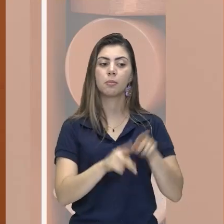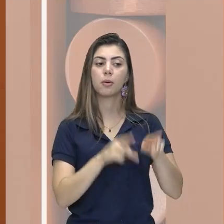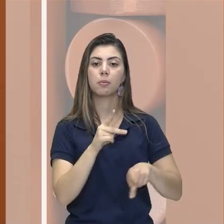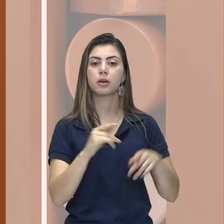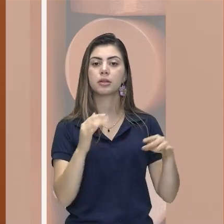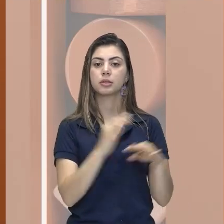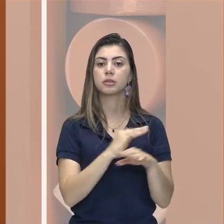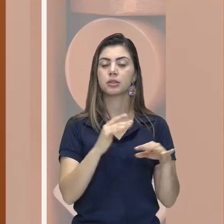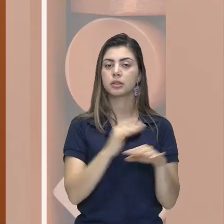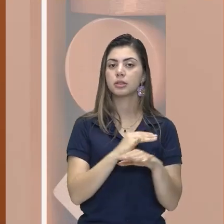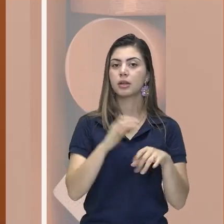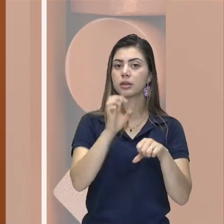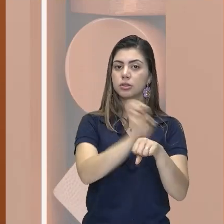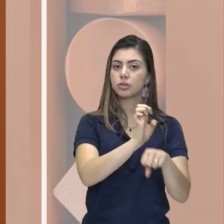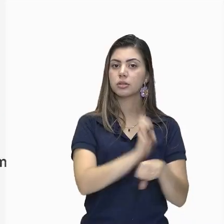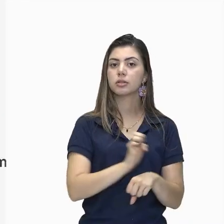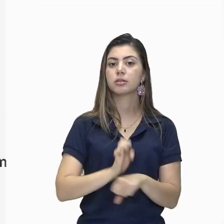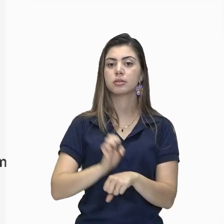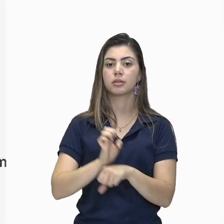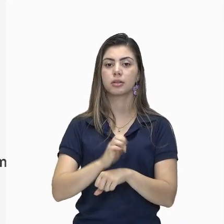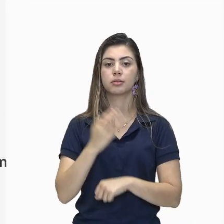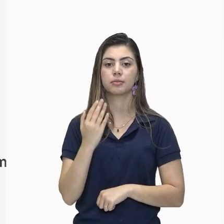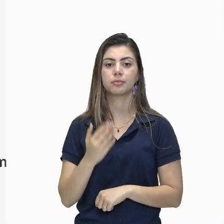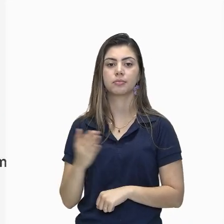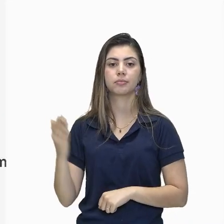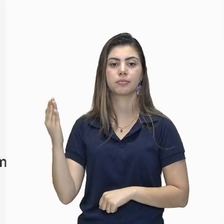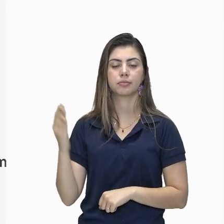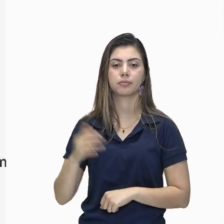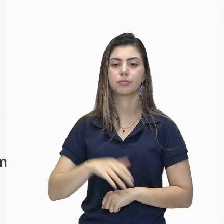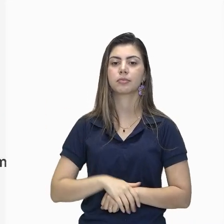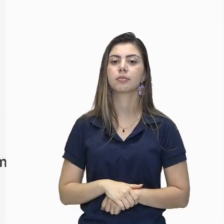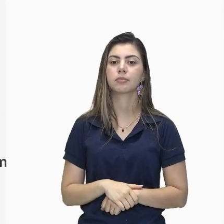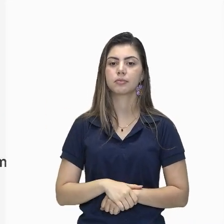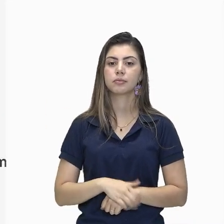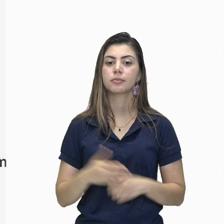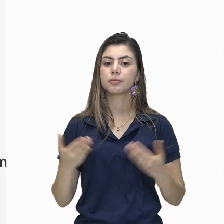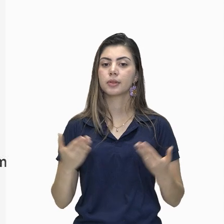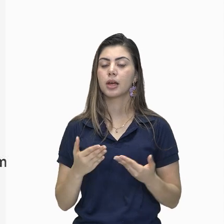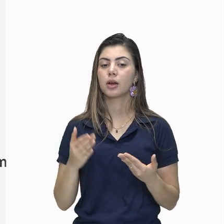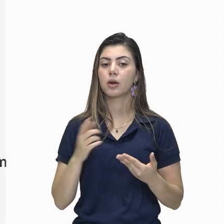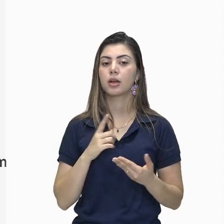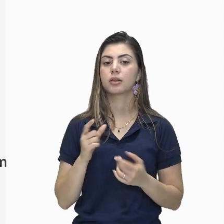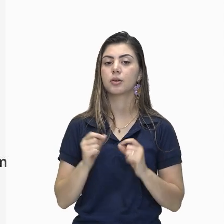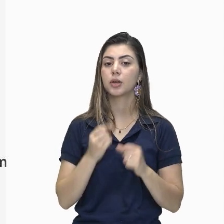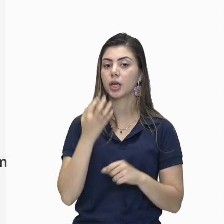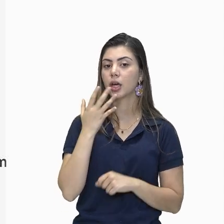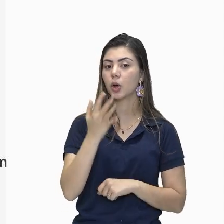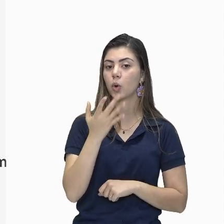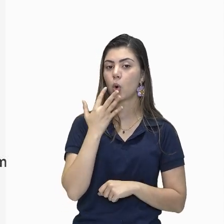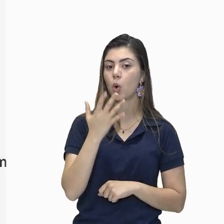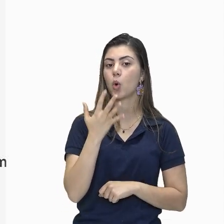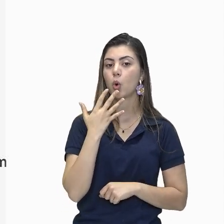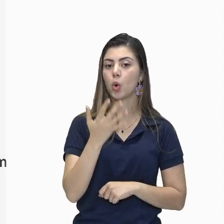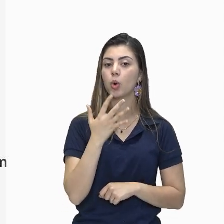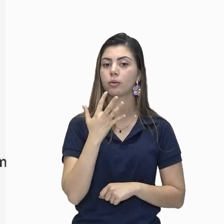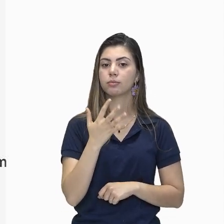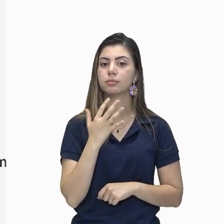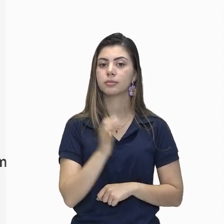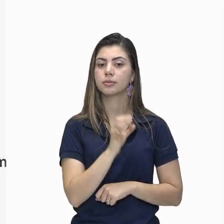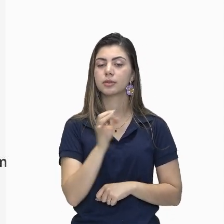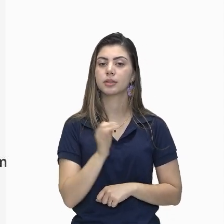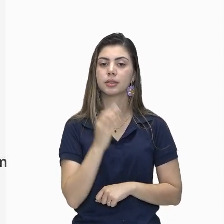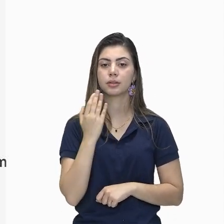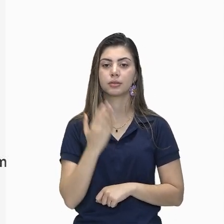por unidades federativas. E aí, nesse mapa, nós temos uma escala de cores que vocês também